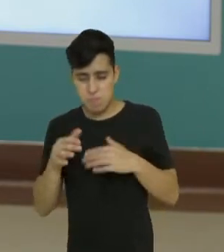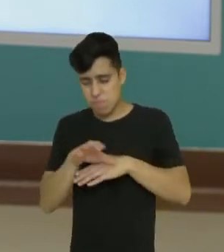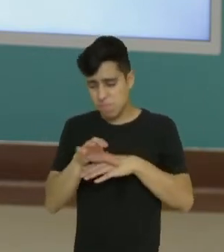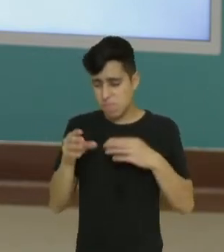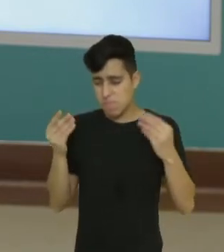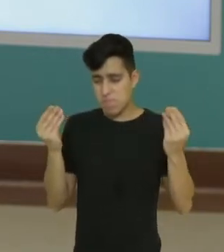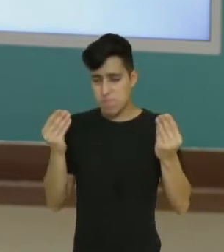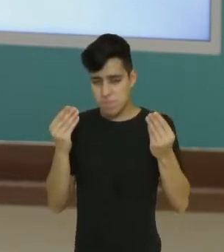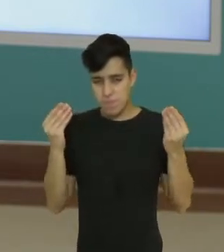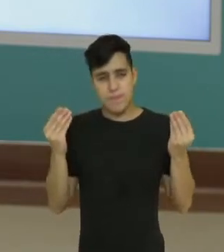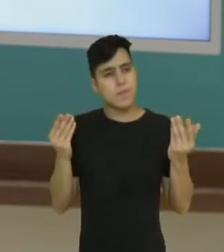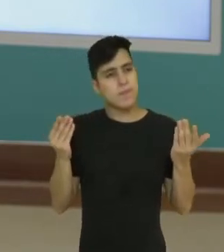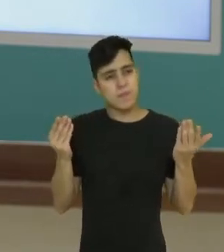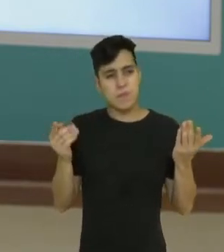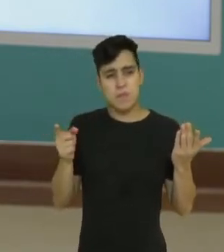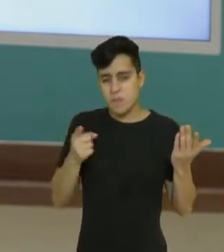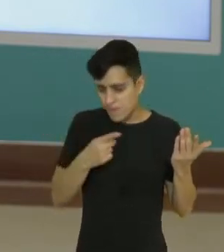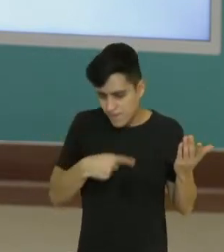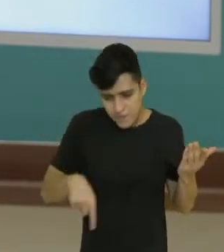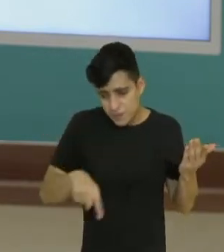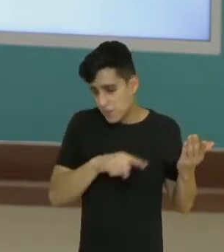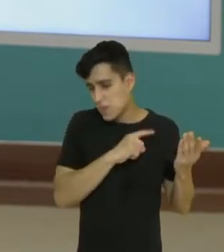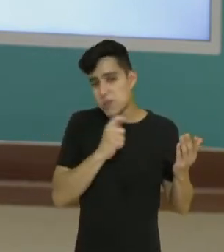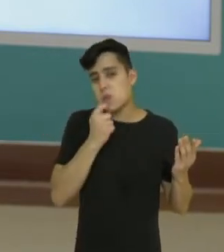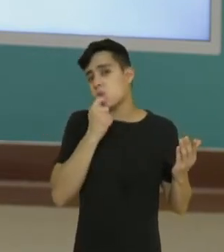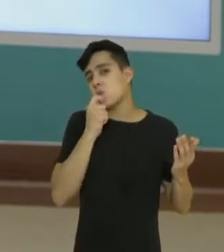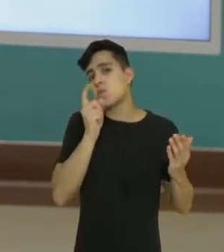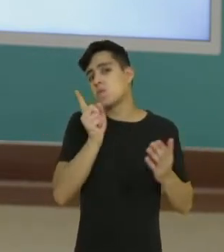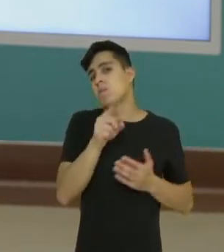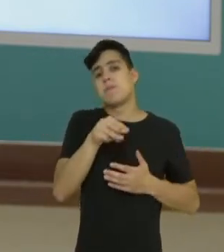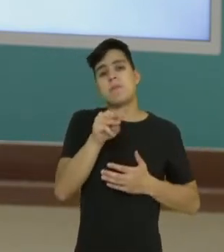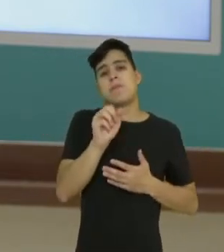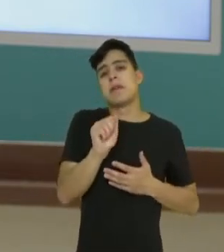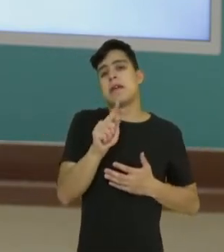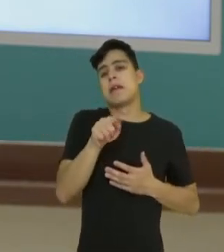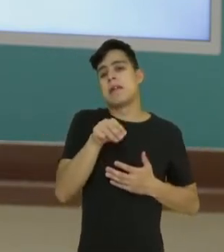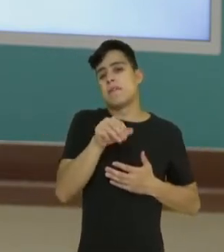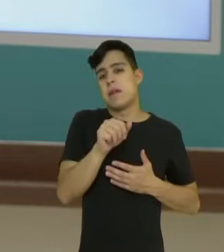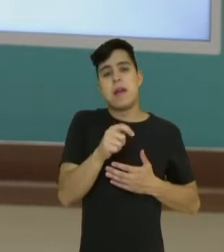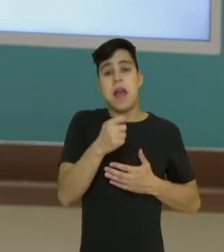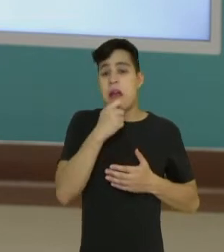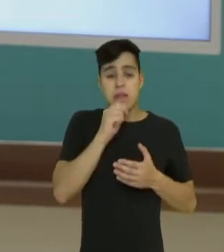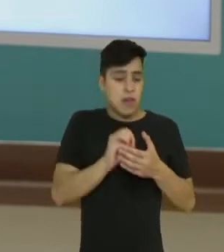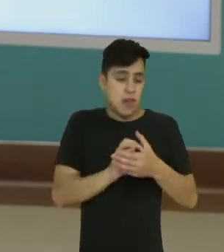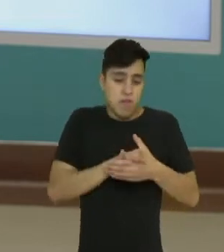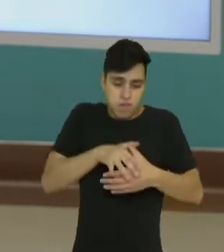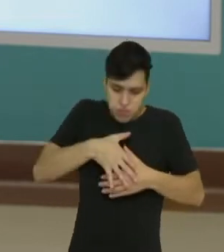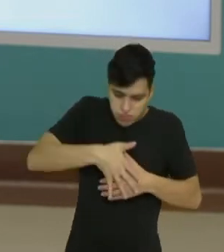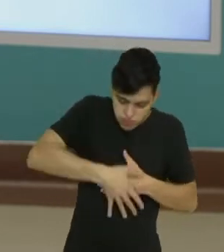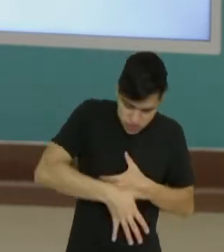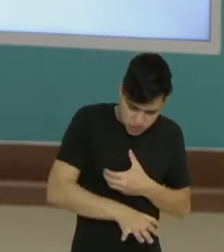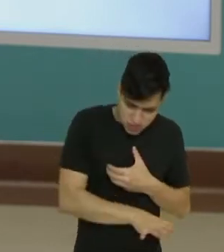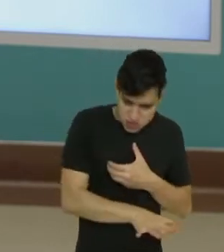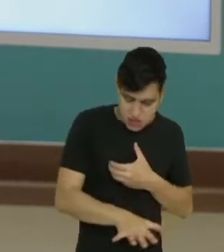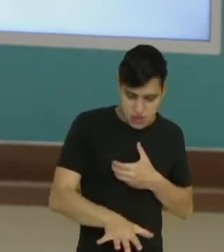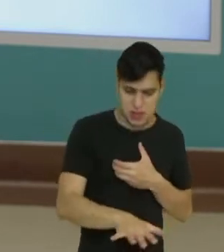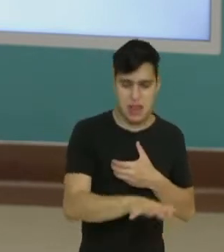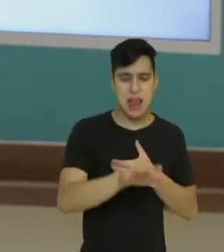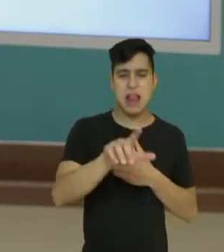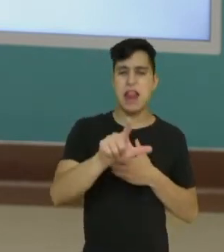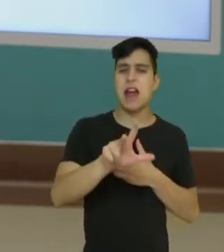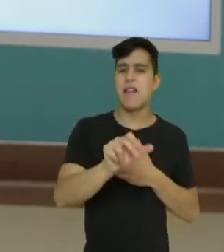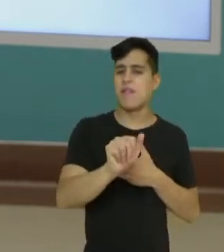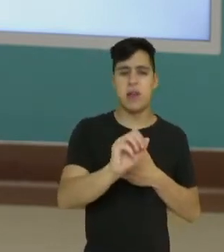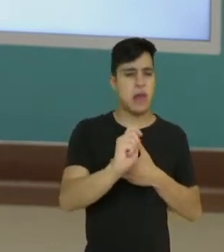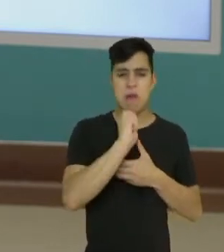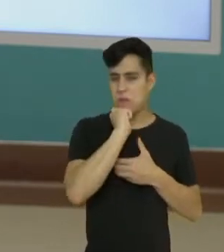exemplo. Não estamos observando, por exemplo, o magma, que na superfície chamamos de lava.